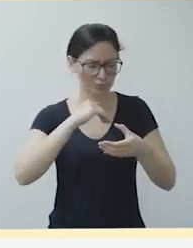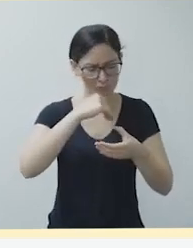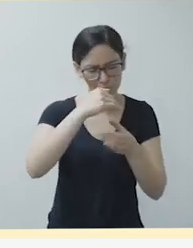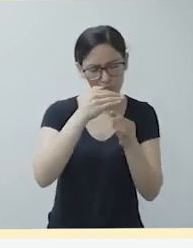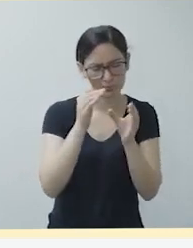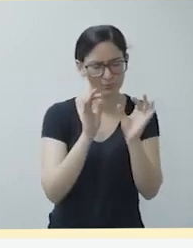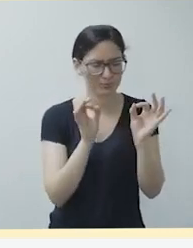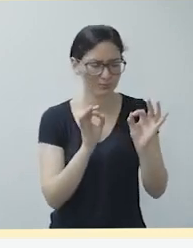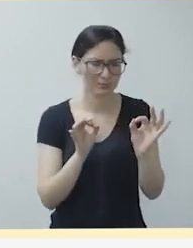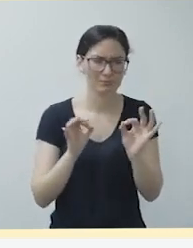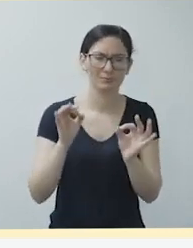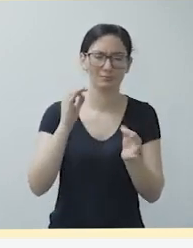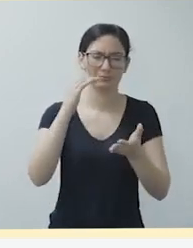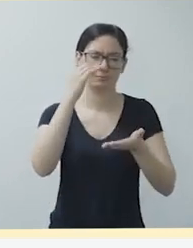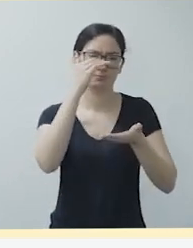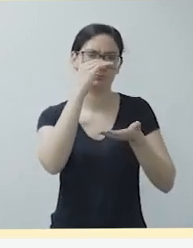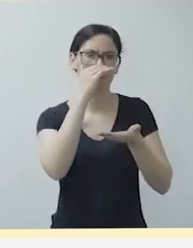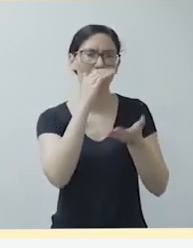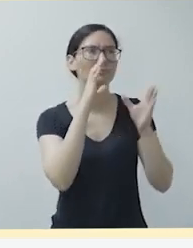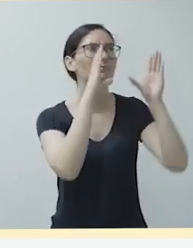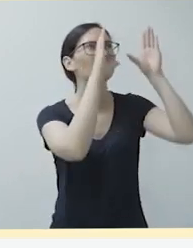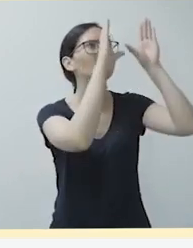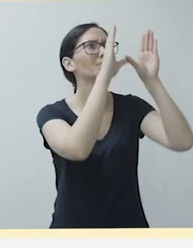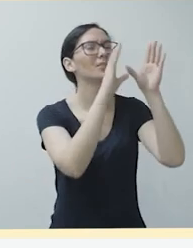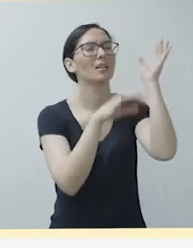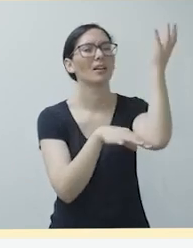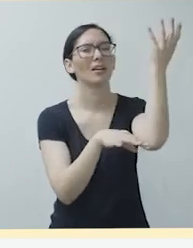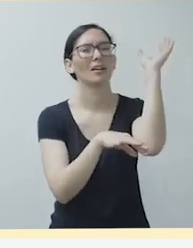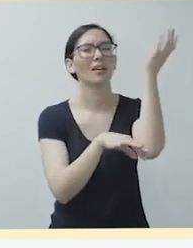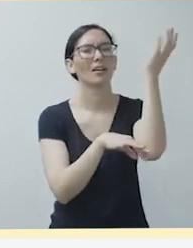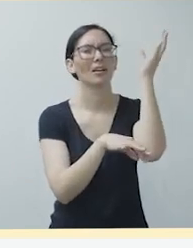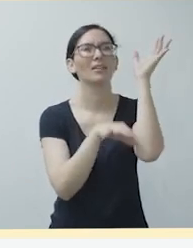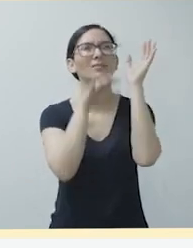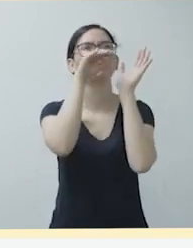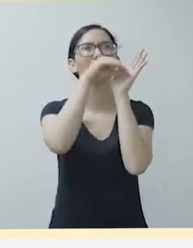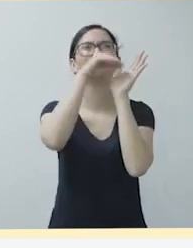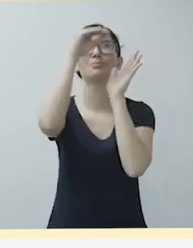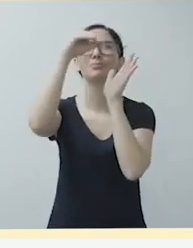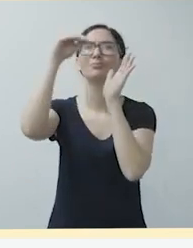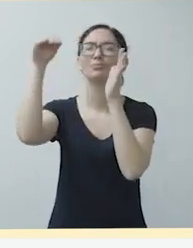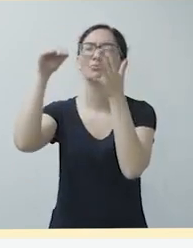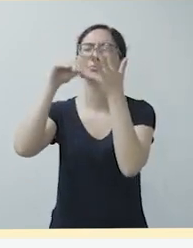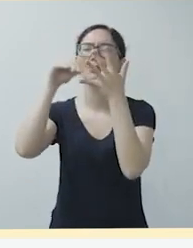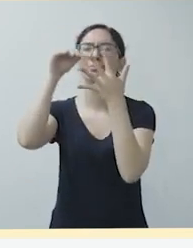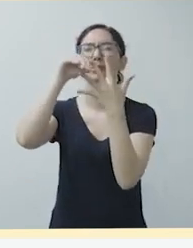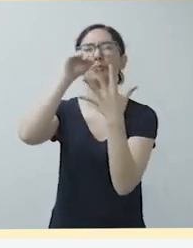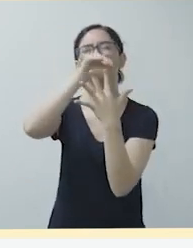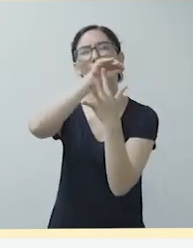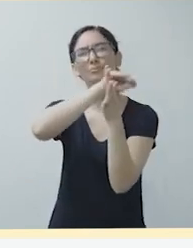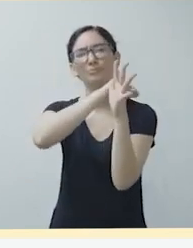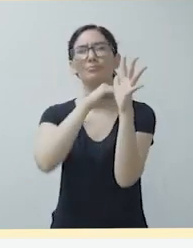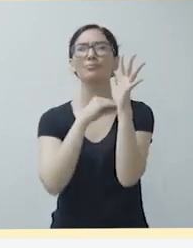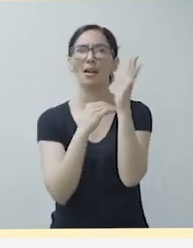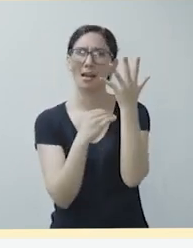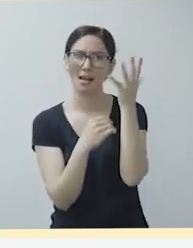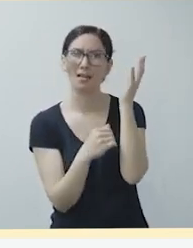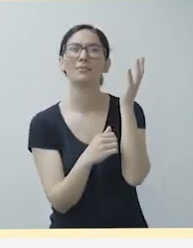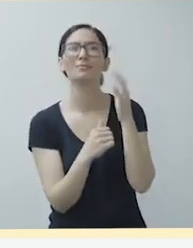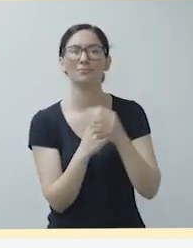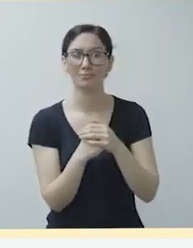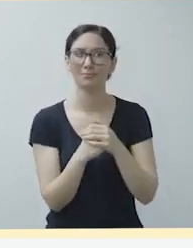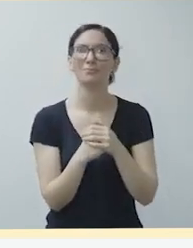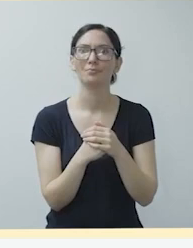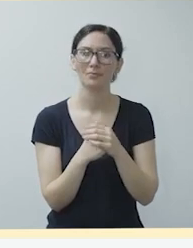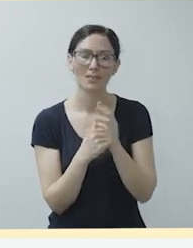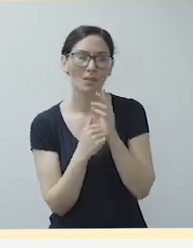organizou várias casinhas e colocou lá no topo das árvores. Olha só, nos galhos das árvores, não é mesmo?